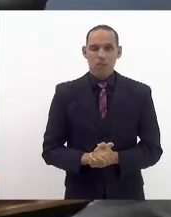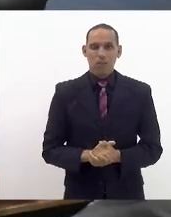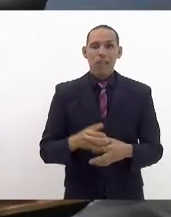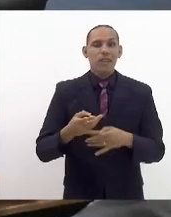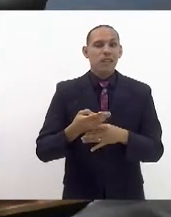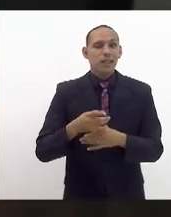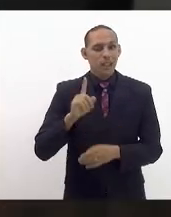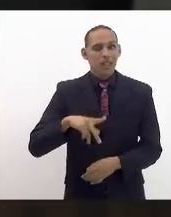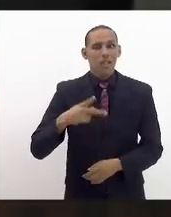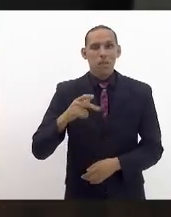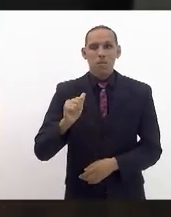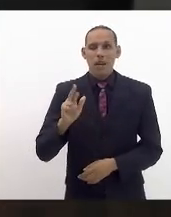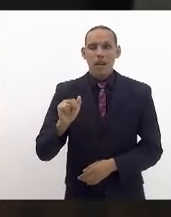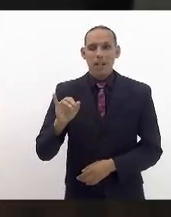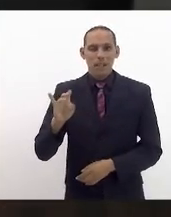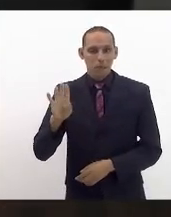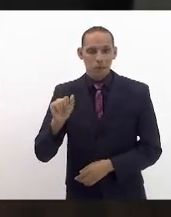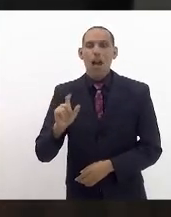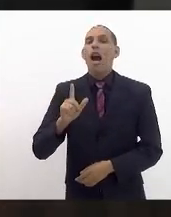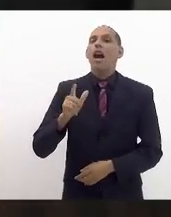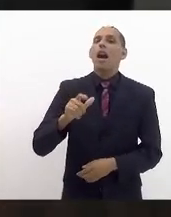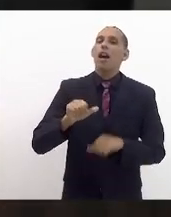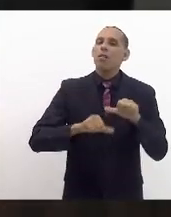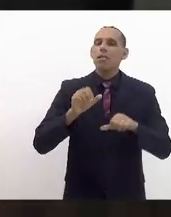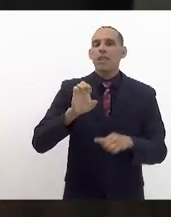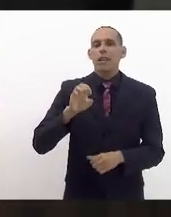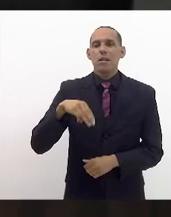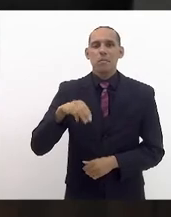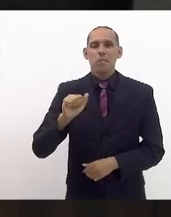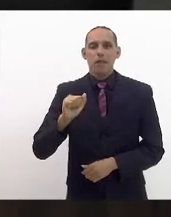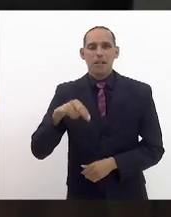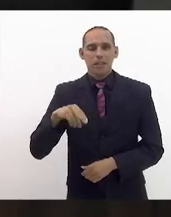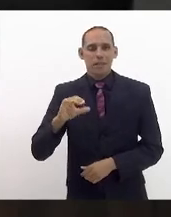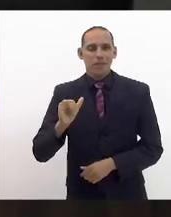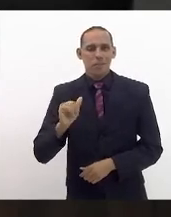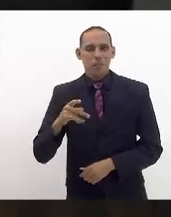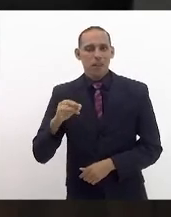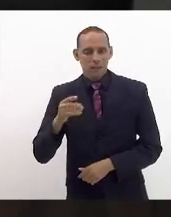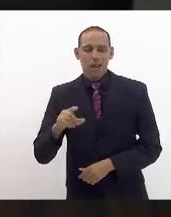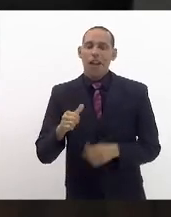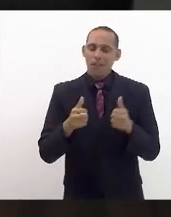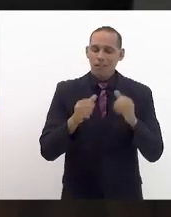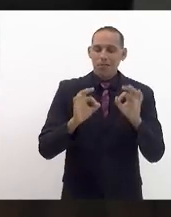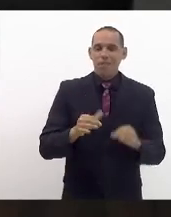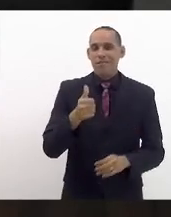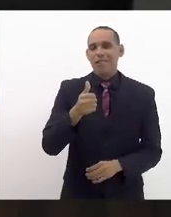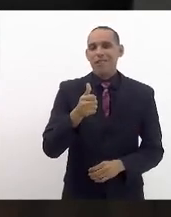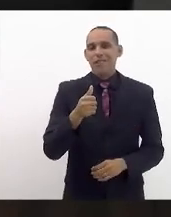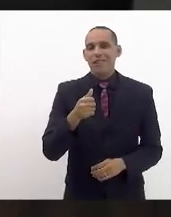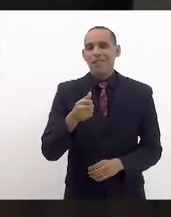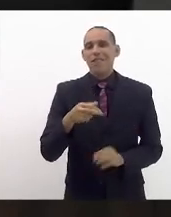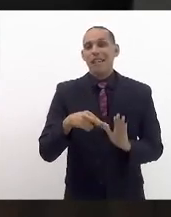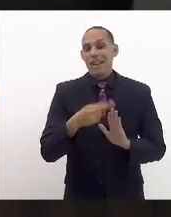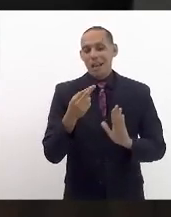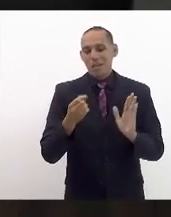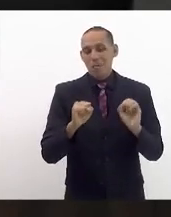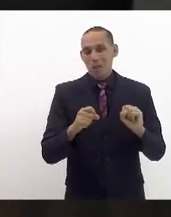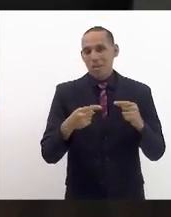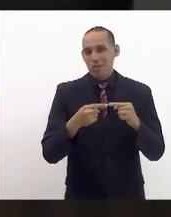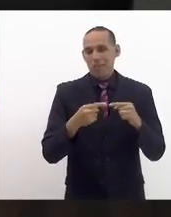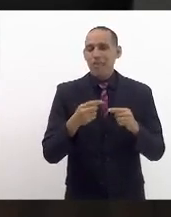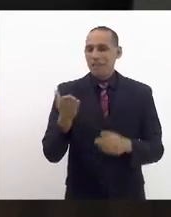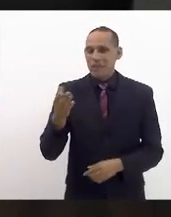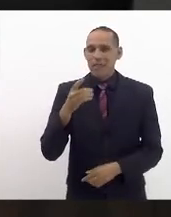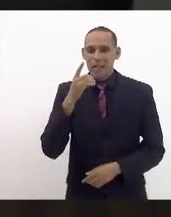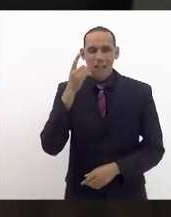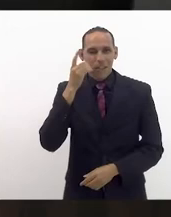Cidade é Paraíba do Sul. Nós estamos emancipando Cebolas. Aí é outra história. Aí está certo. Vai ver que esse PR trata disso. Deputada enfermeira,